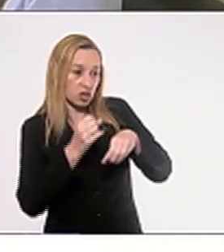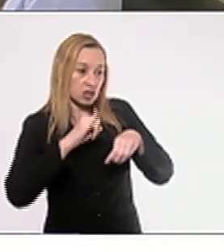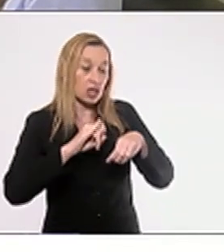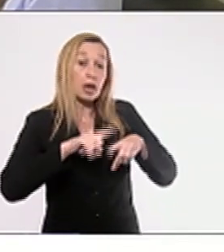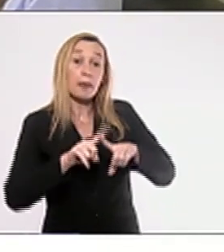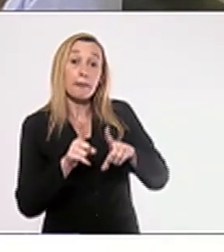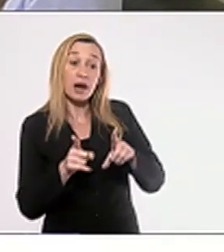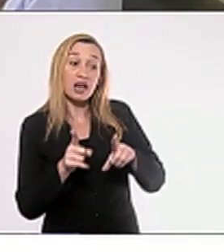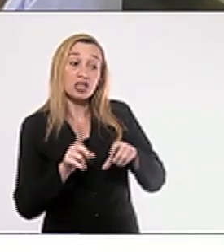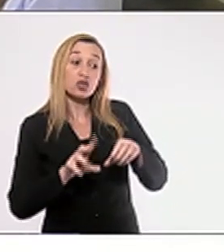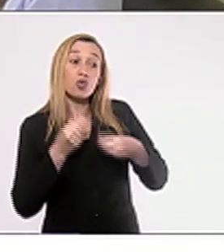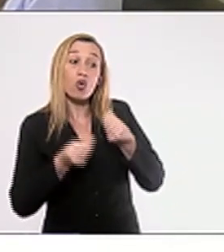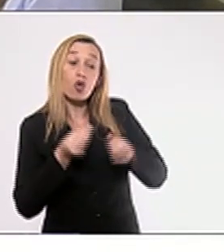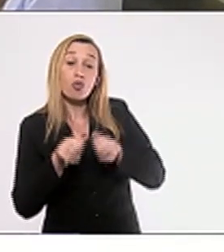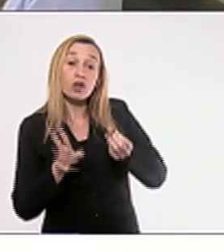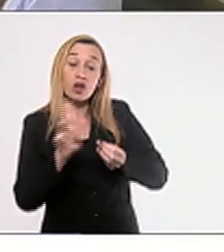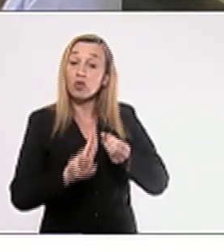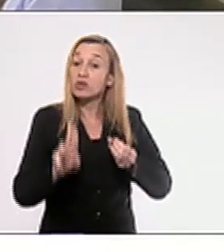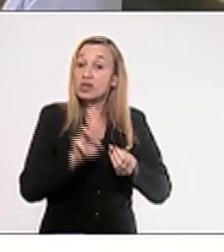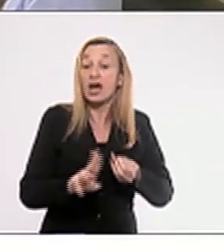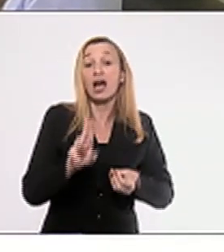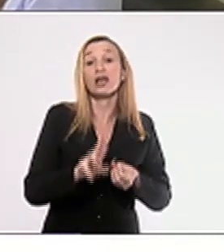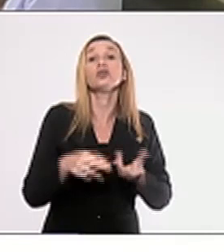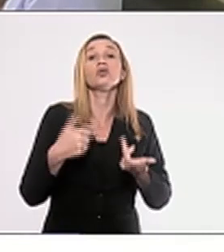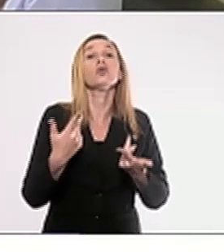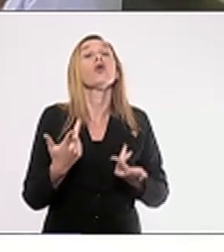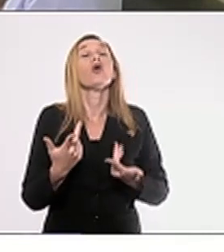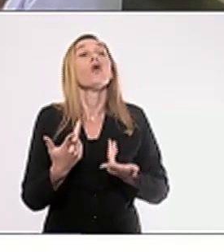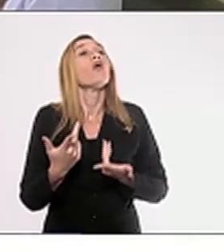que o instrumento é utilizado, que o instrumento